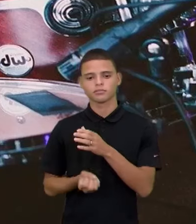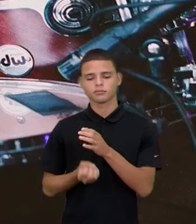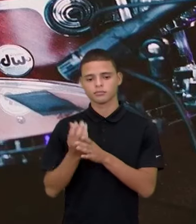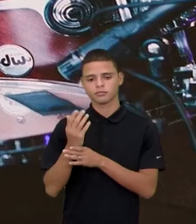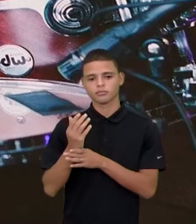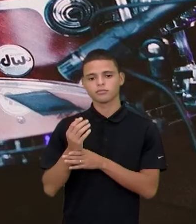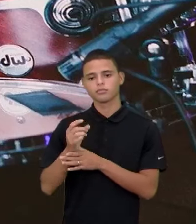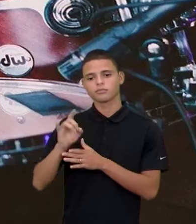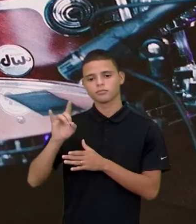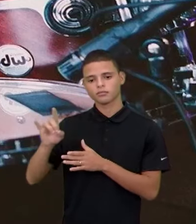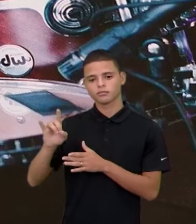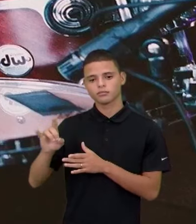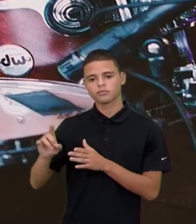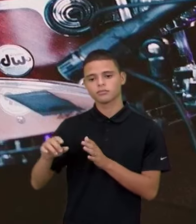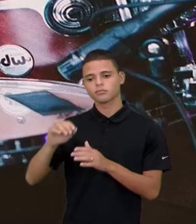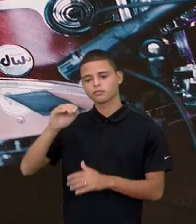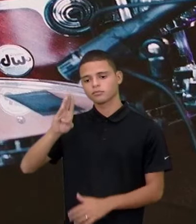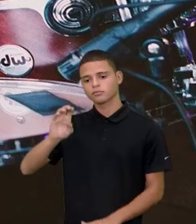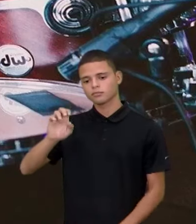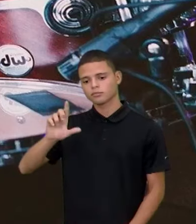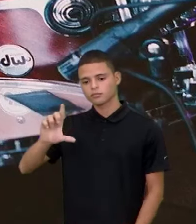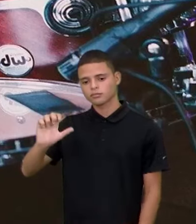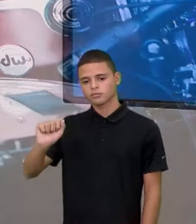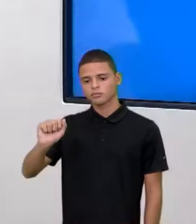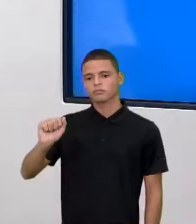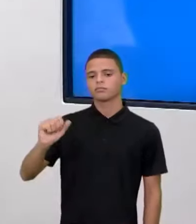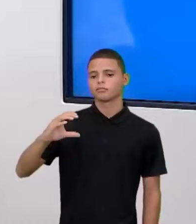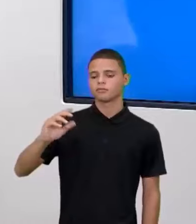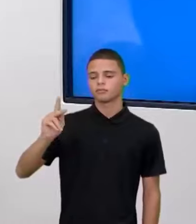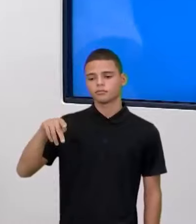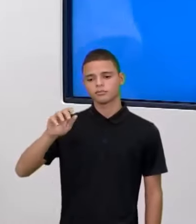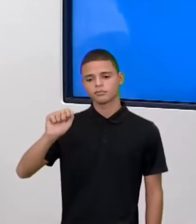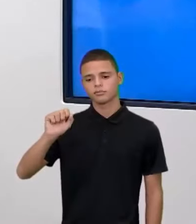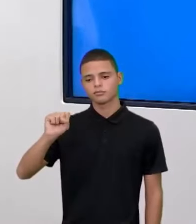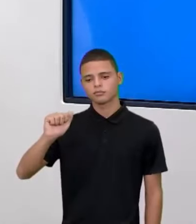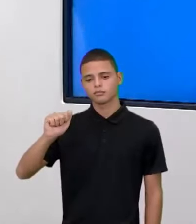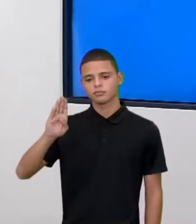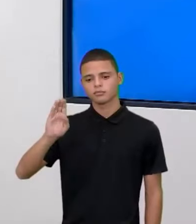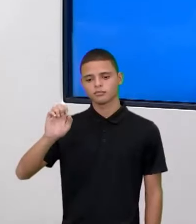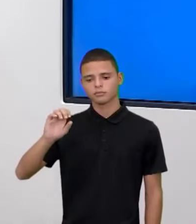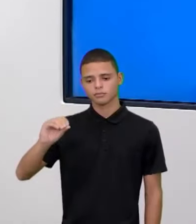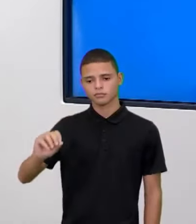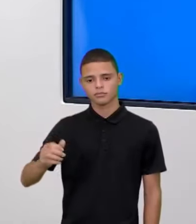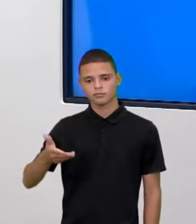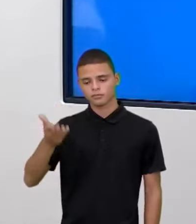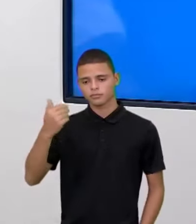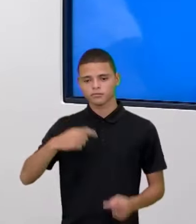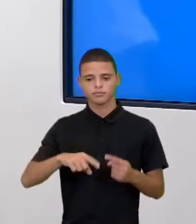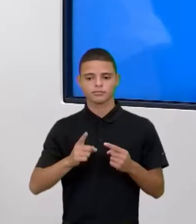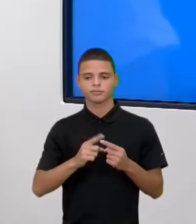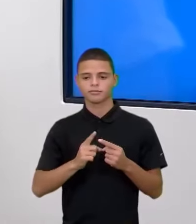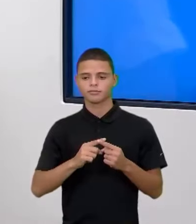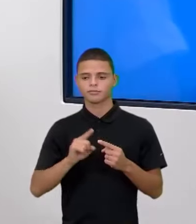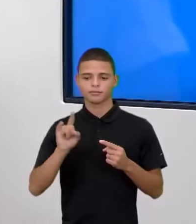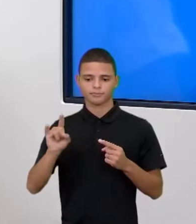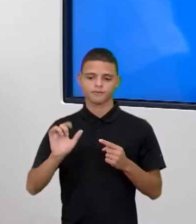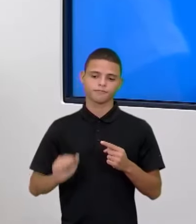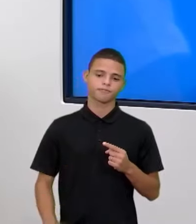heavy metal, é o Black Sabbath. Então vamos começar primeiro aqui com o rockabilly.